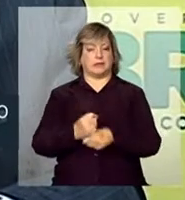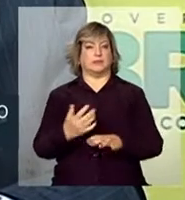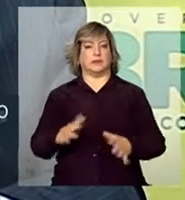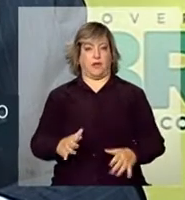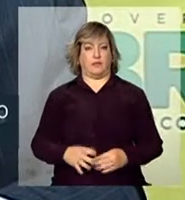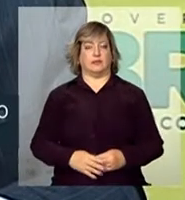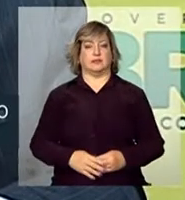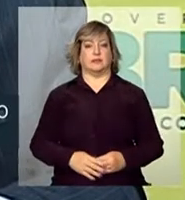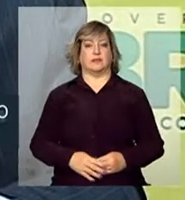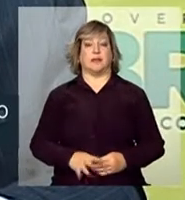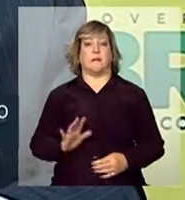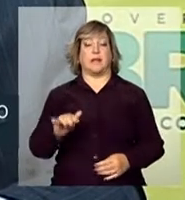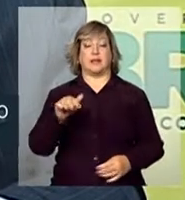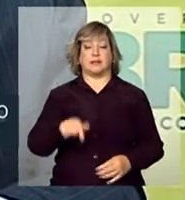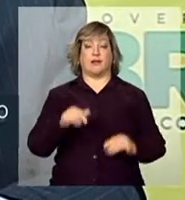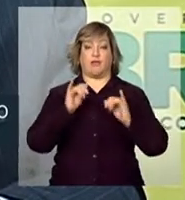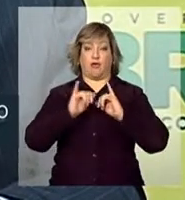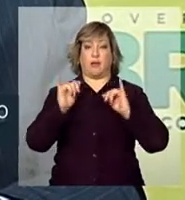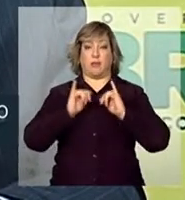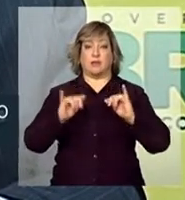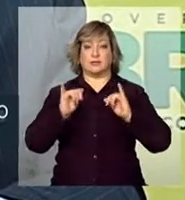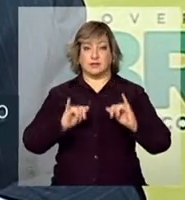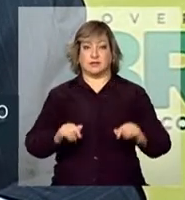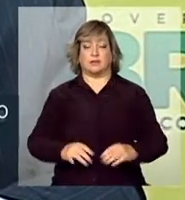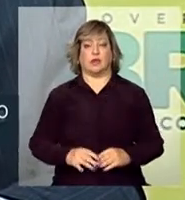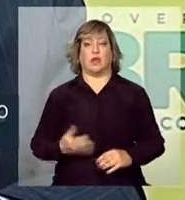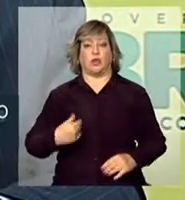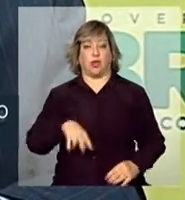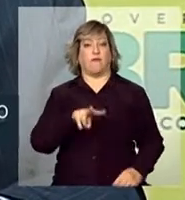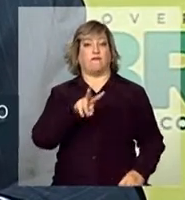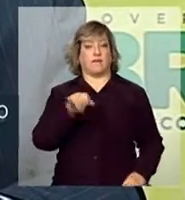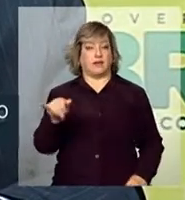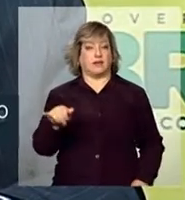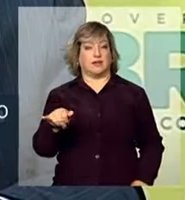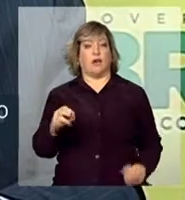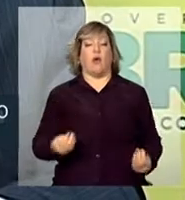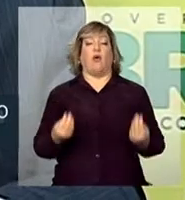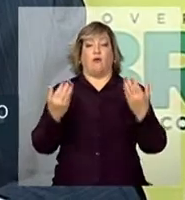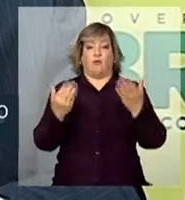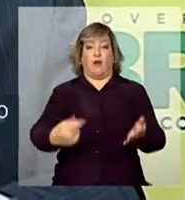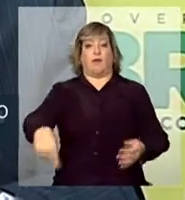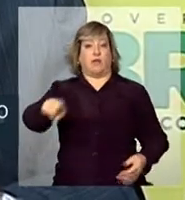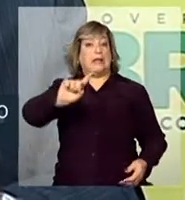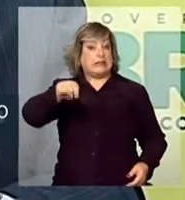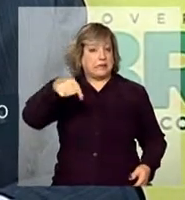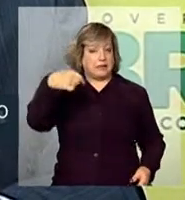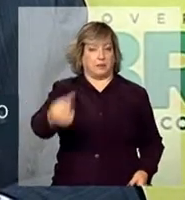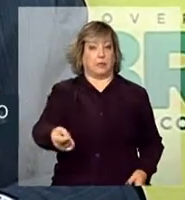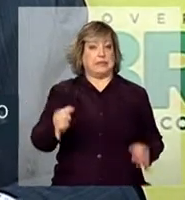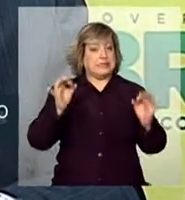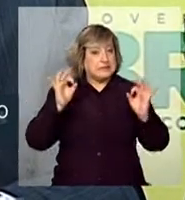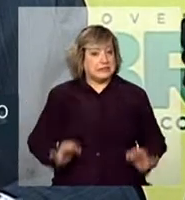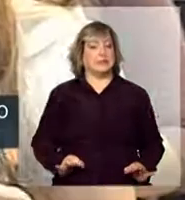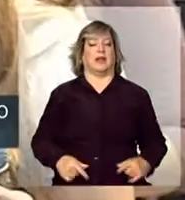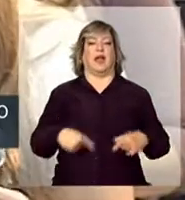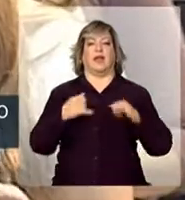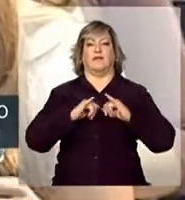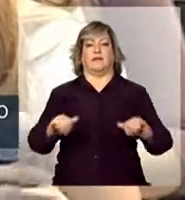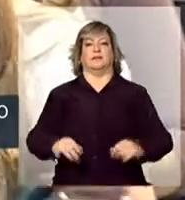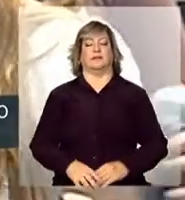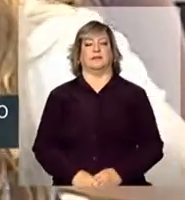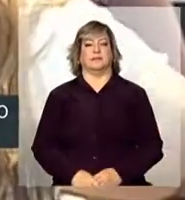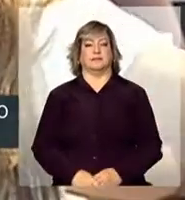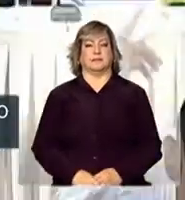mas esse dado esse dado nós vamos oferecer para vocês momento nós tivermos confirmado